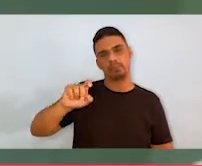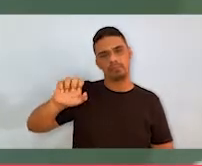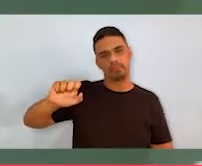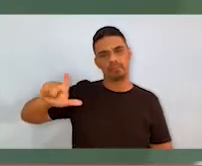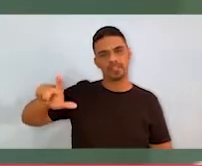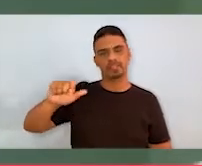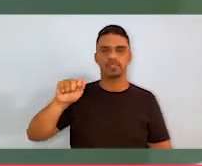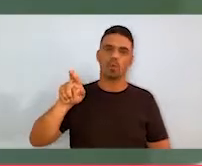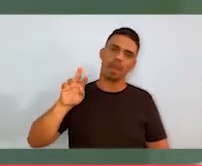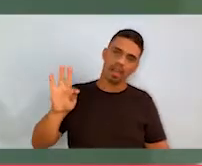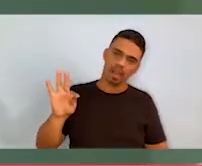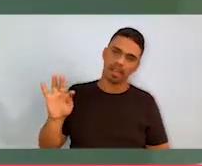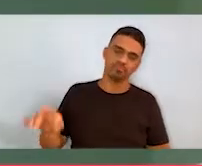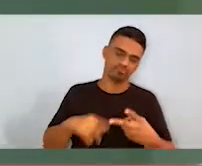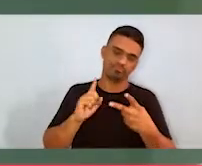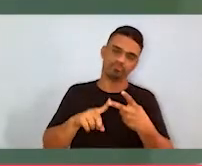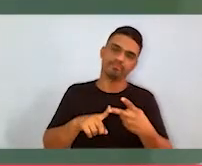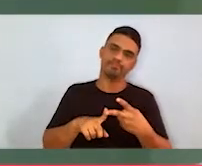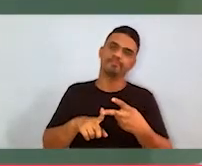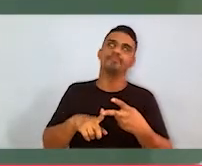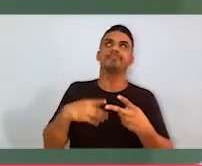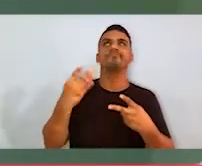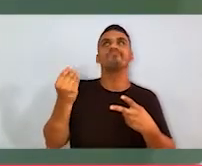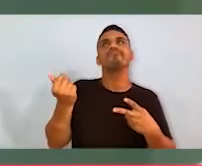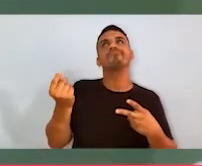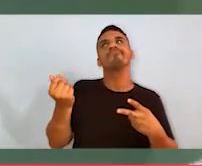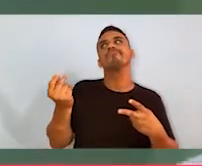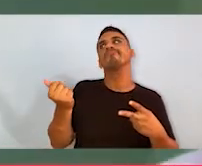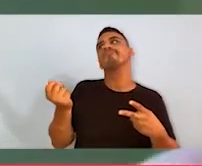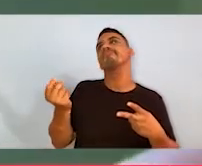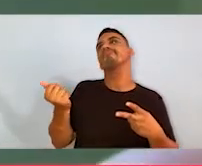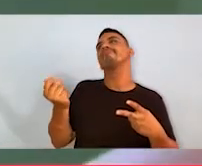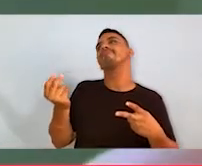Art, ou